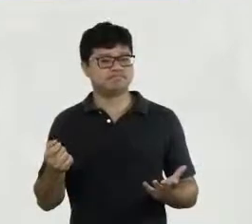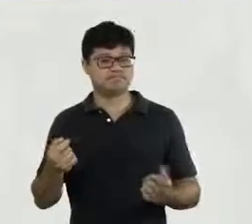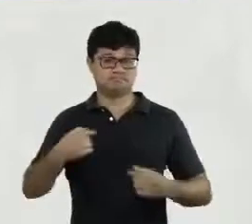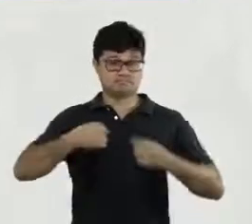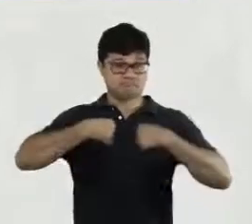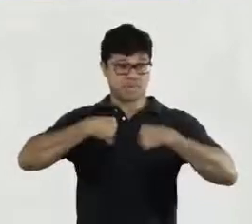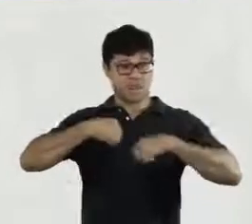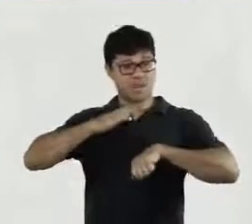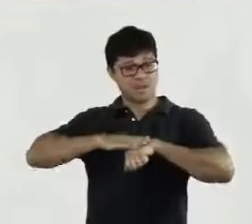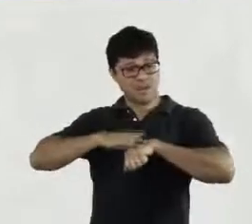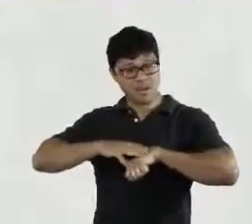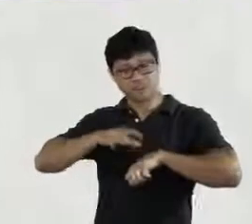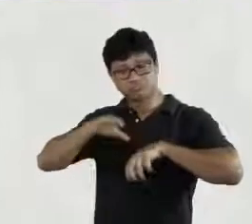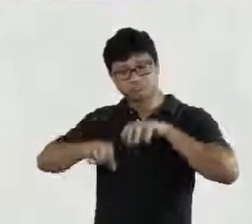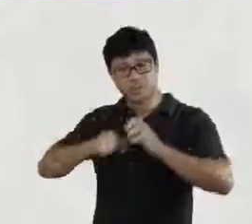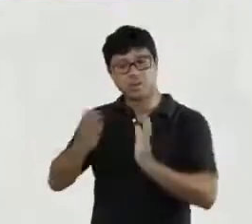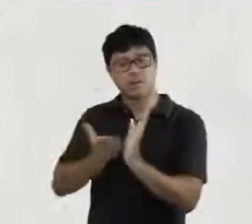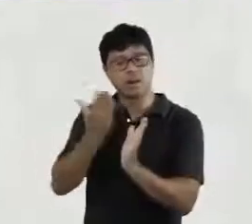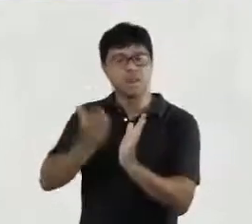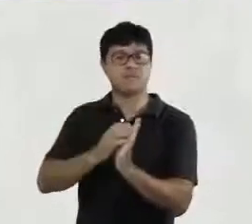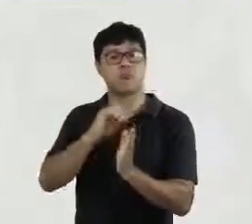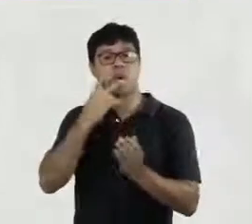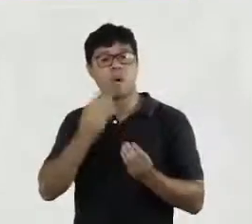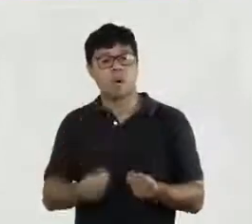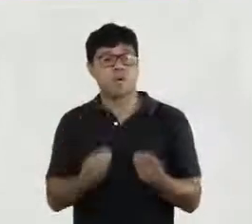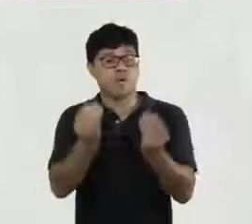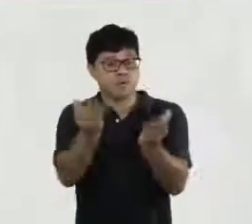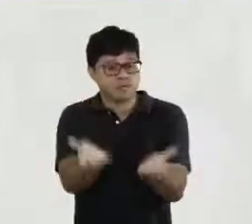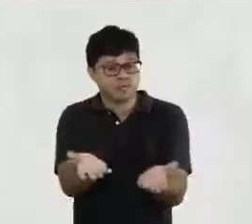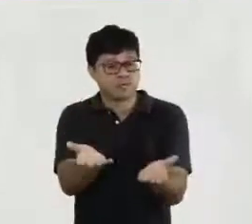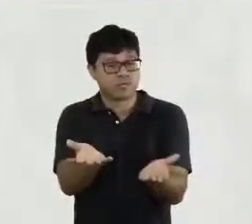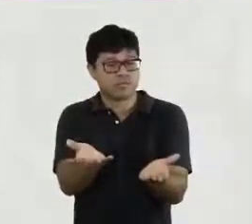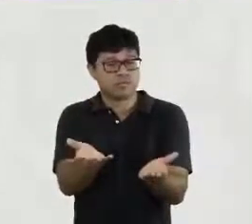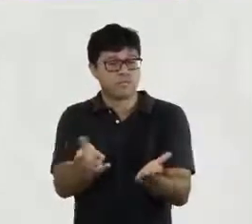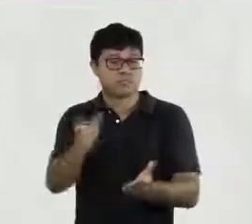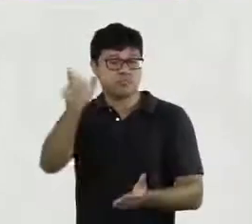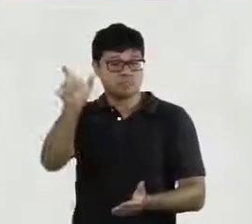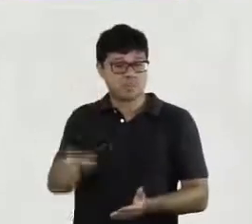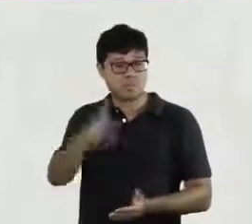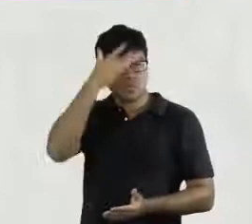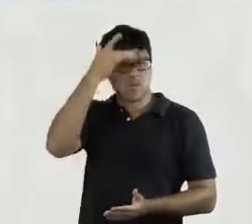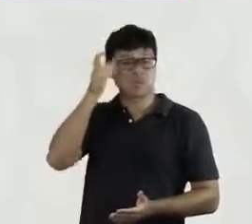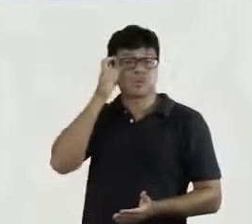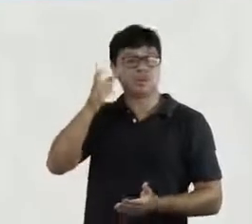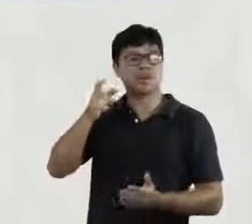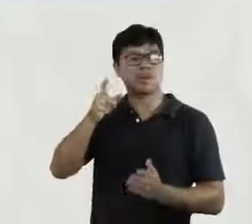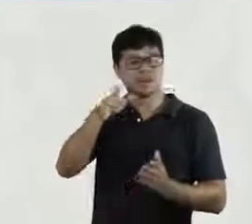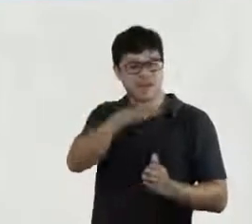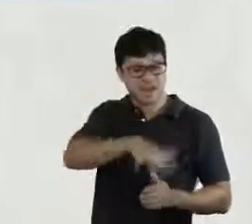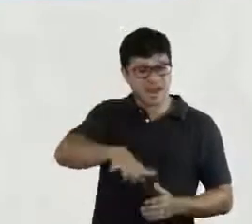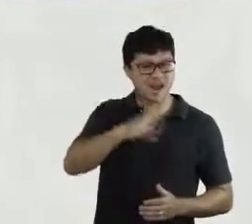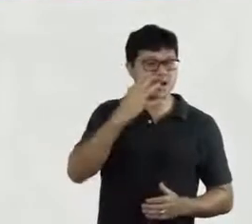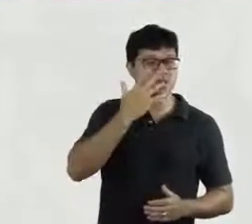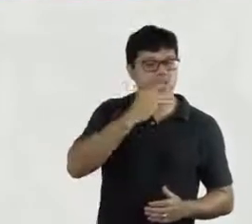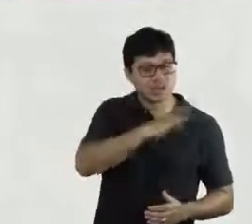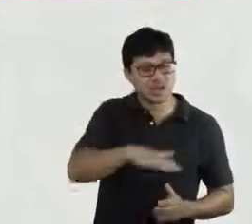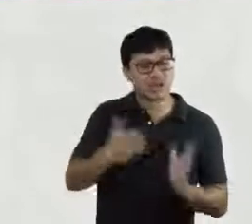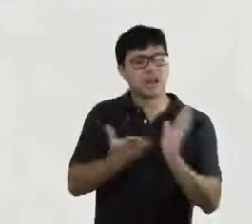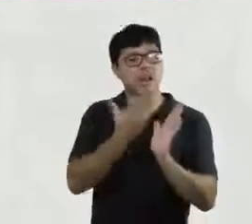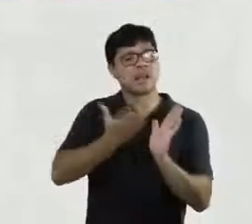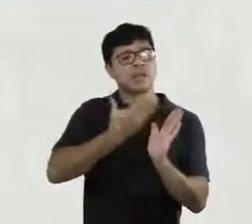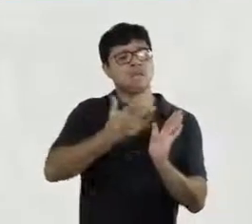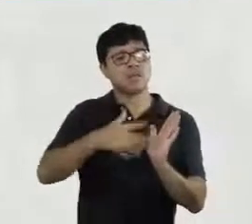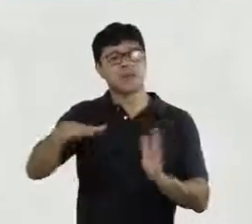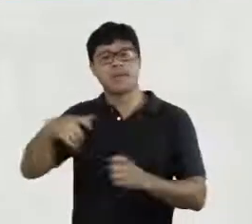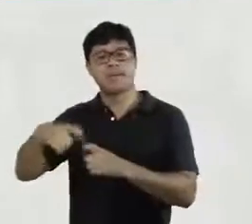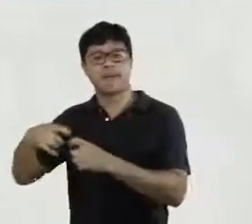E eu procurar uma bibliografia ou oferecer a este interessado em bibliografia infantil uma bibliografia na